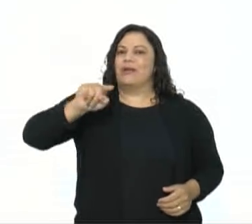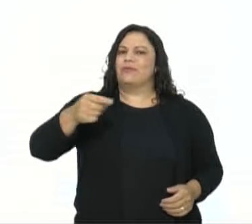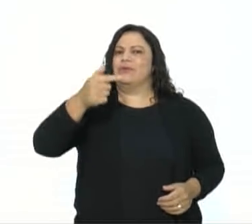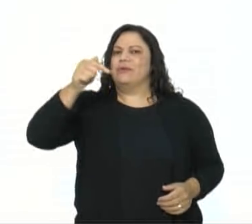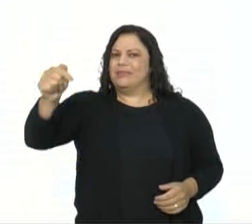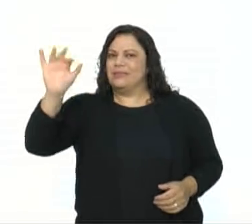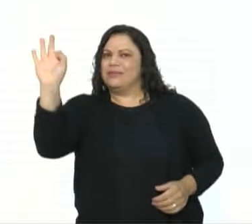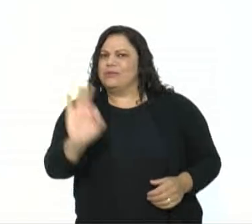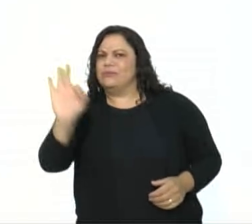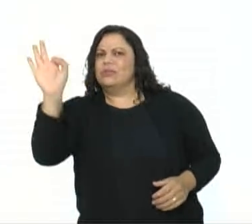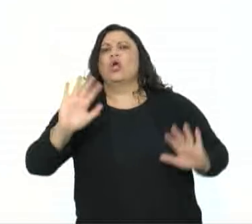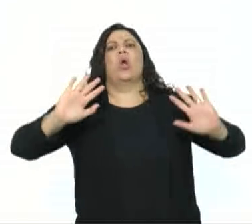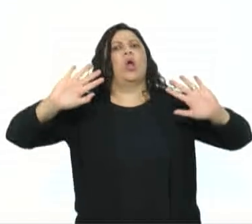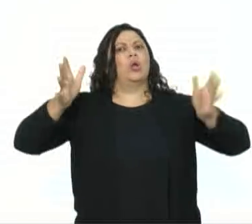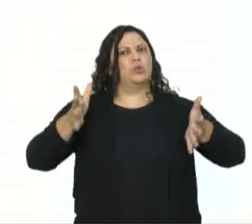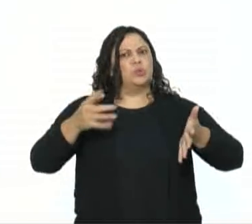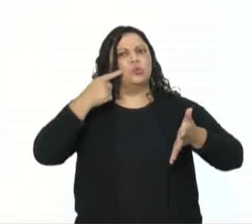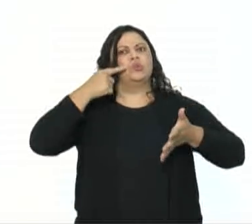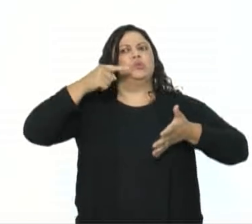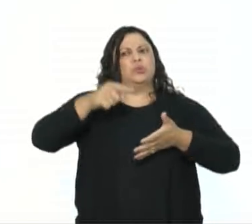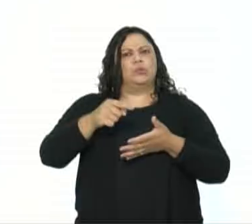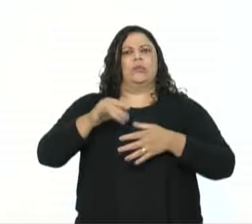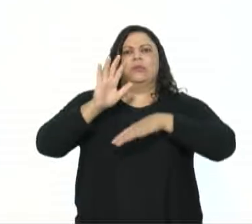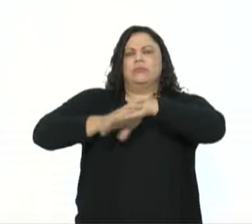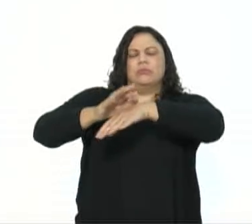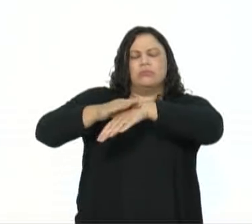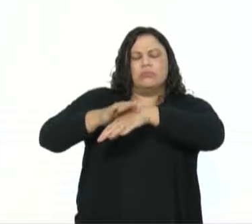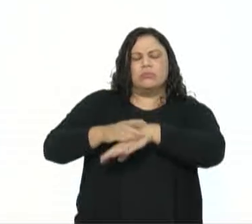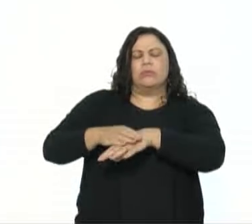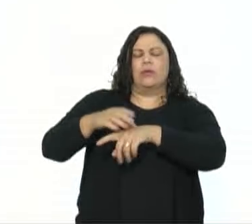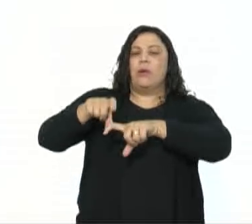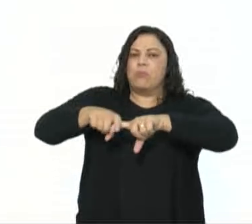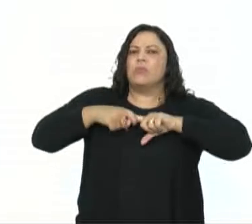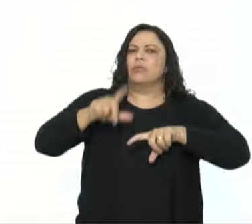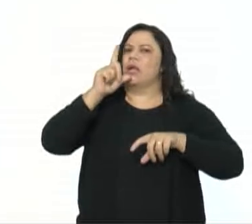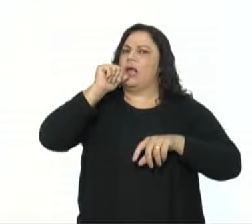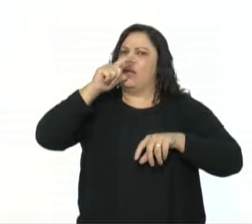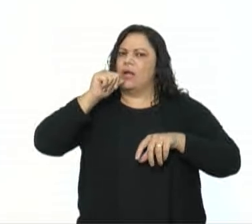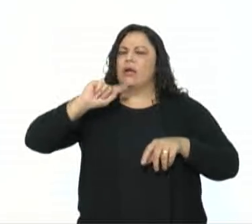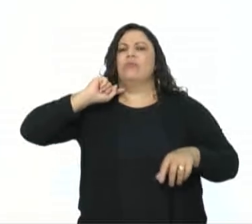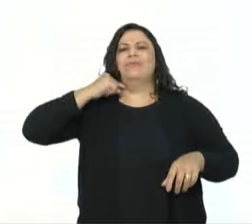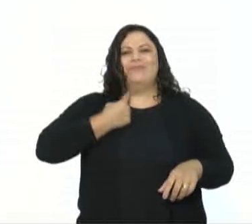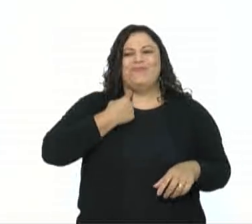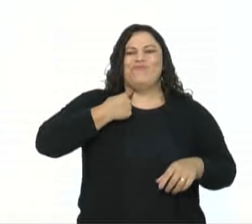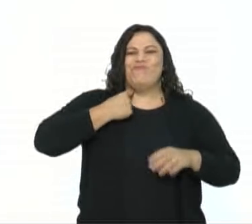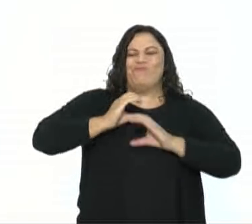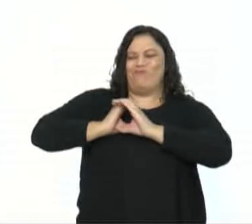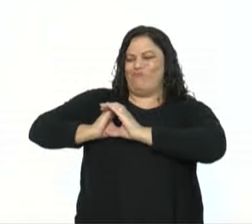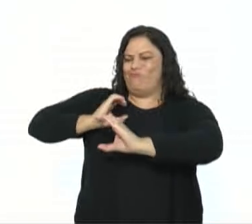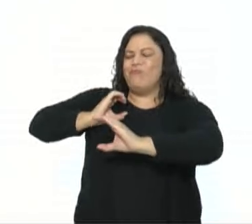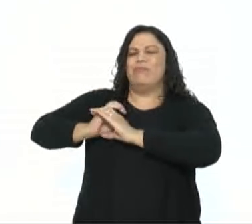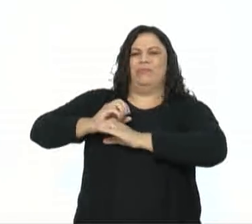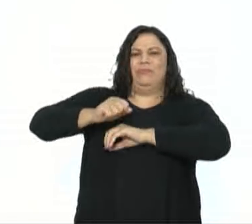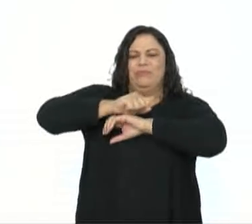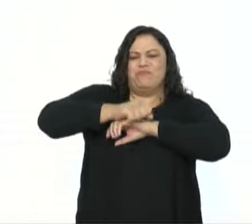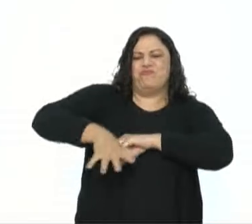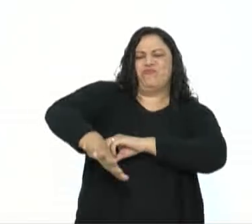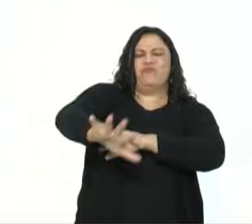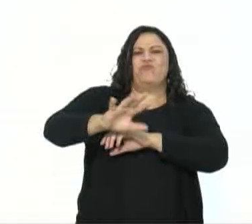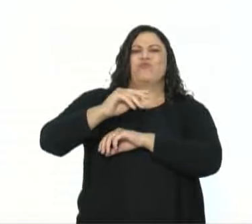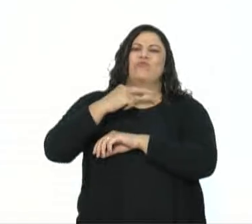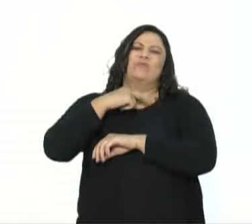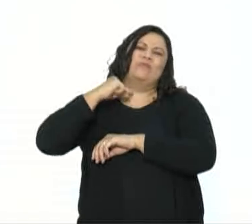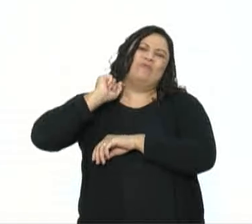epidemia ou endemia relacionados ao saneamento básico. O levantamento, que contempla aspectos gerais da gestão da política de saneamento